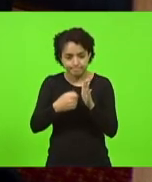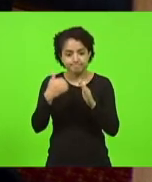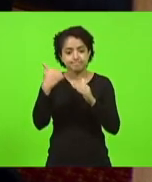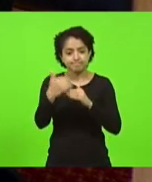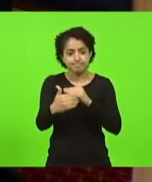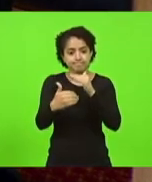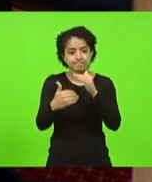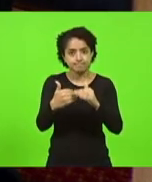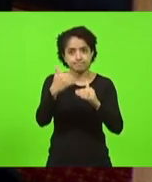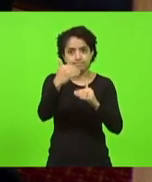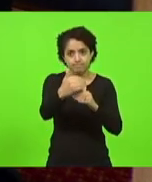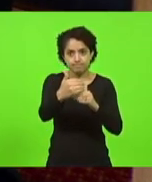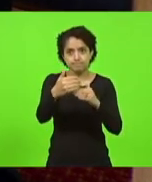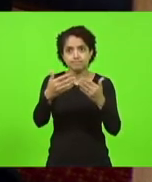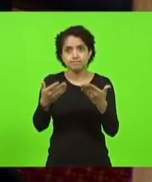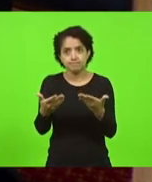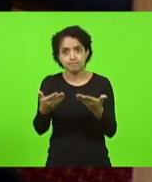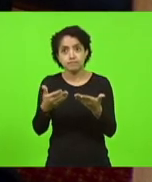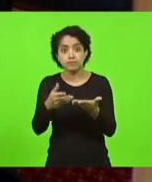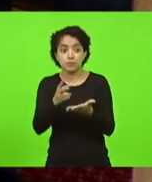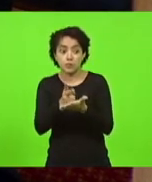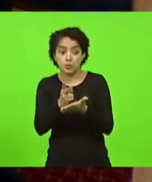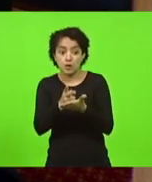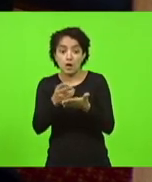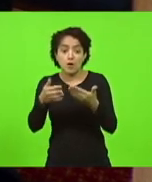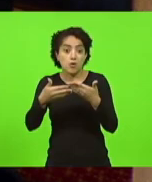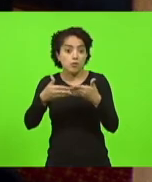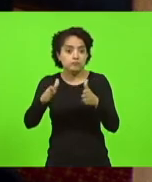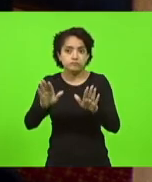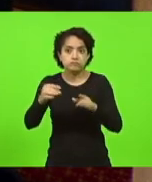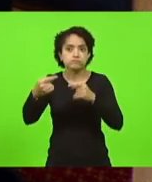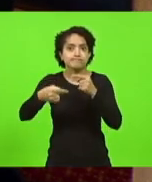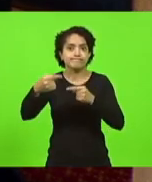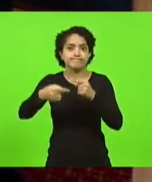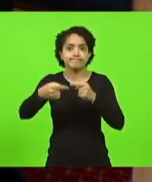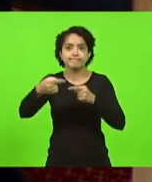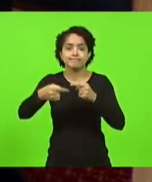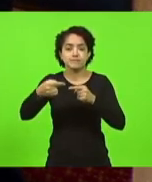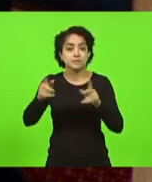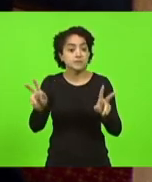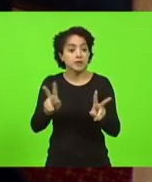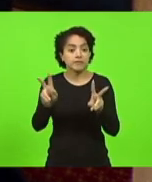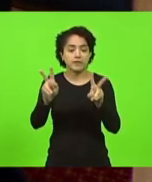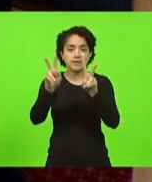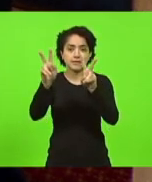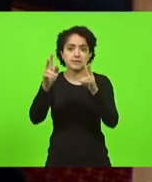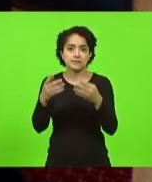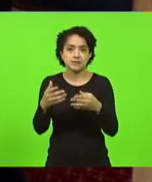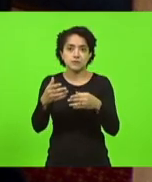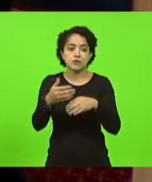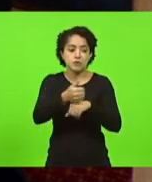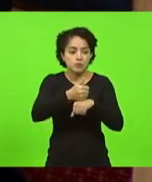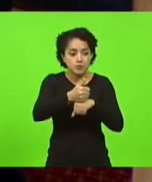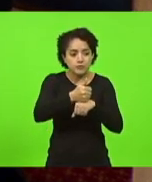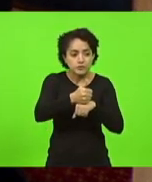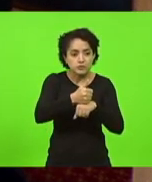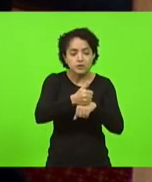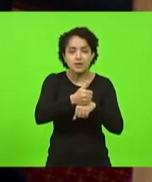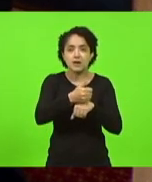gente reabra ou mantenha aberta a discussão da valorização do profissional do magistério,